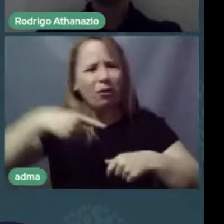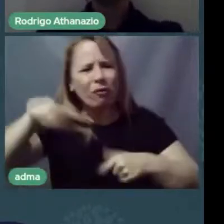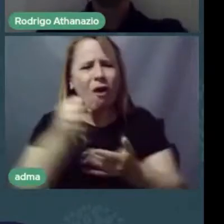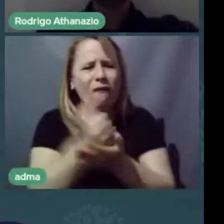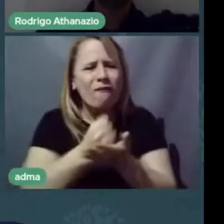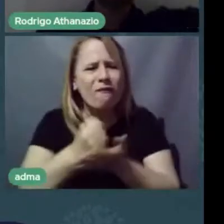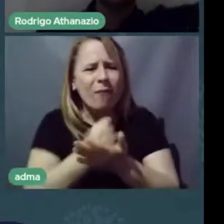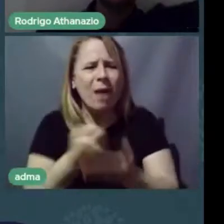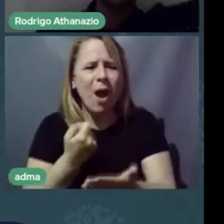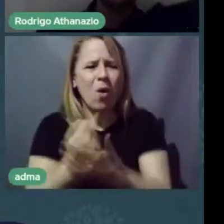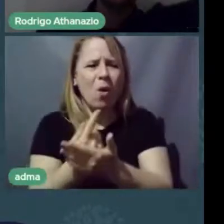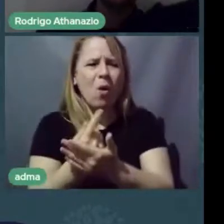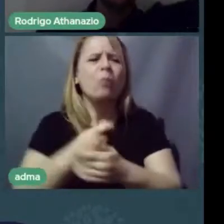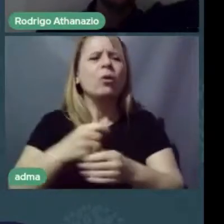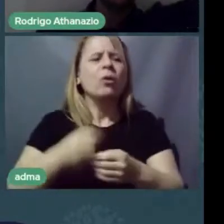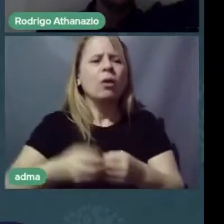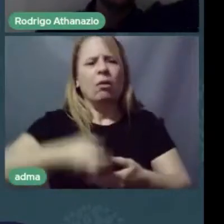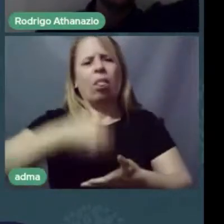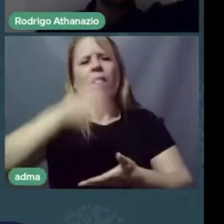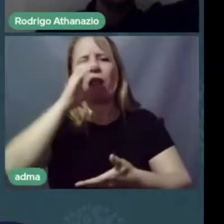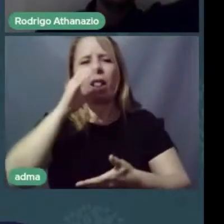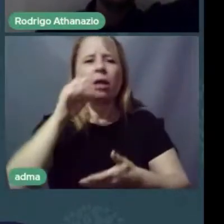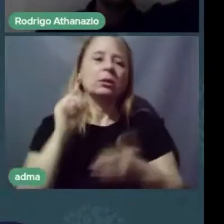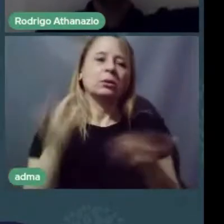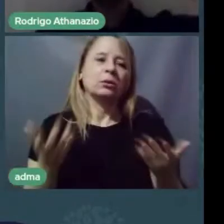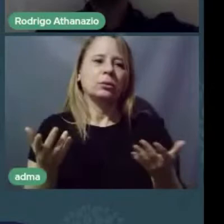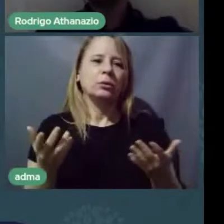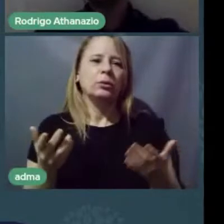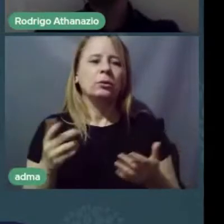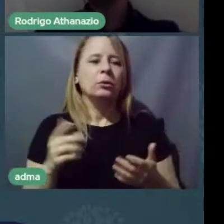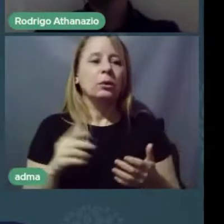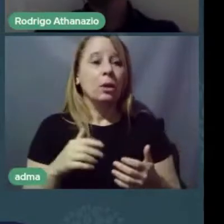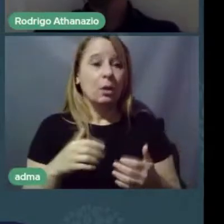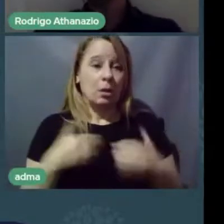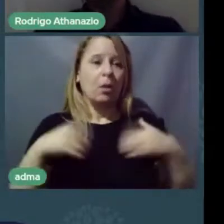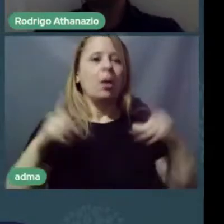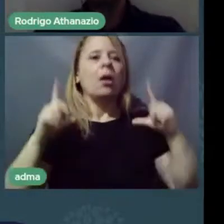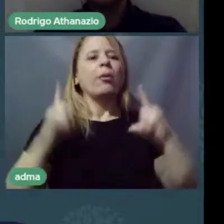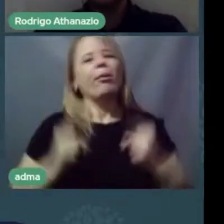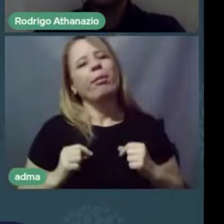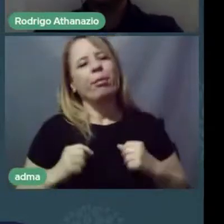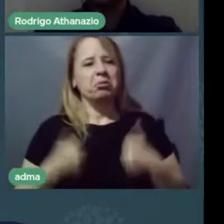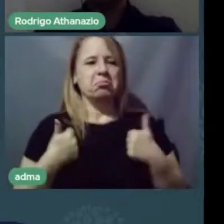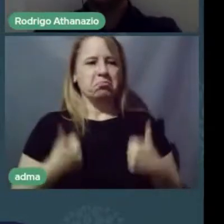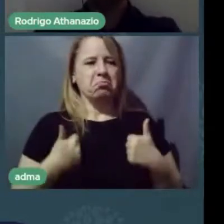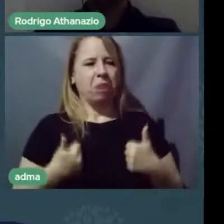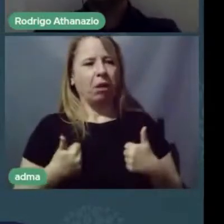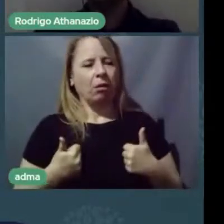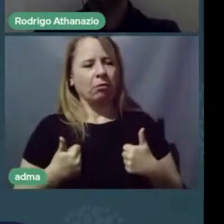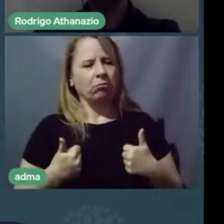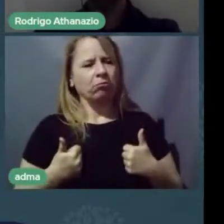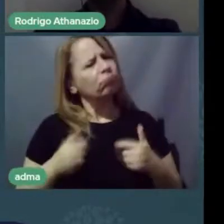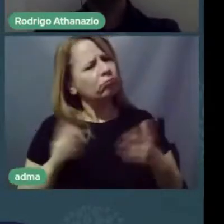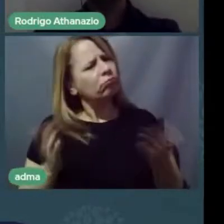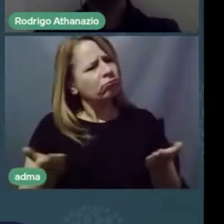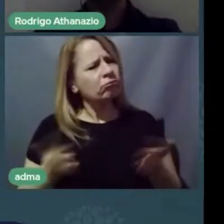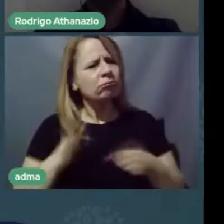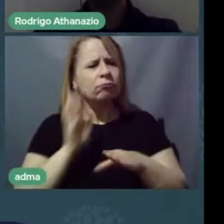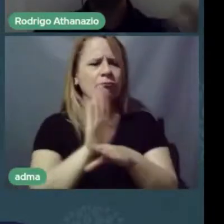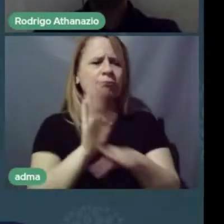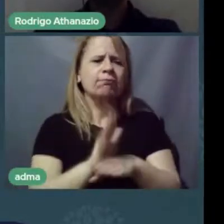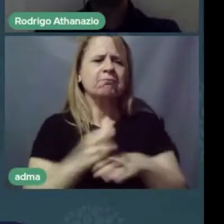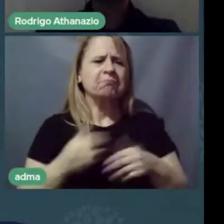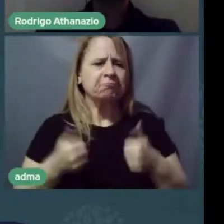lá prednisona, prednisolona, meticortem e tomo lá e fico ótimo. E vai ficar, né? Por quê?